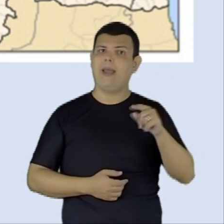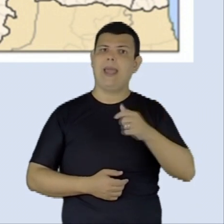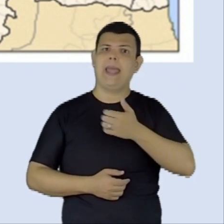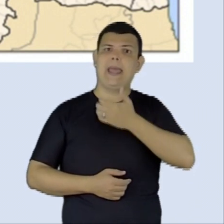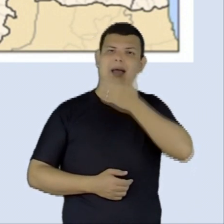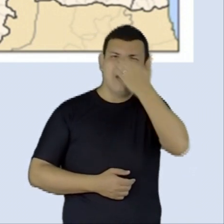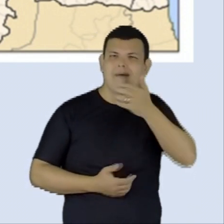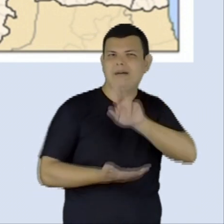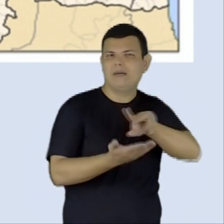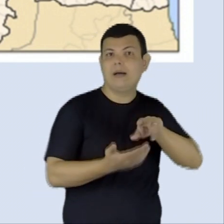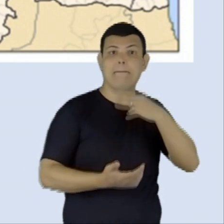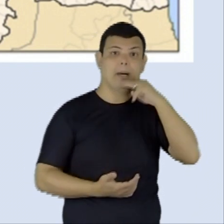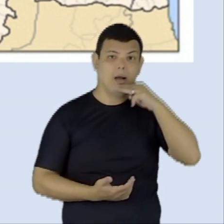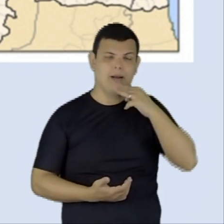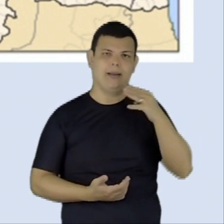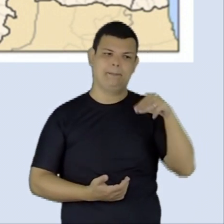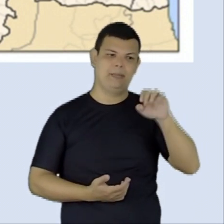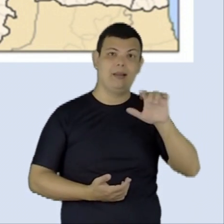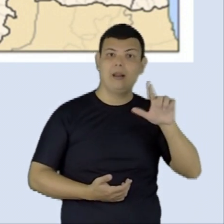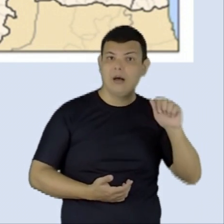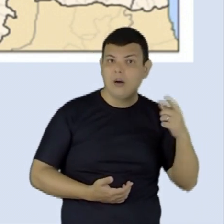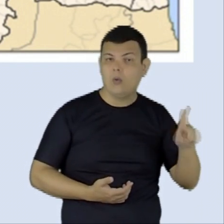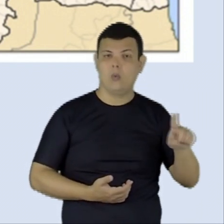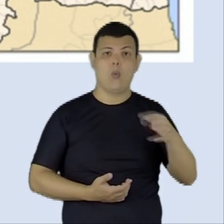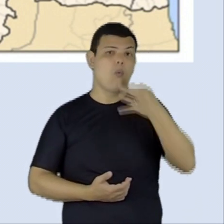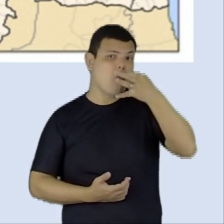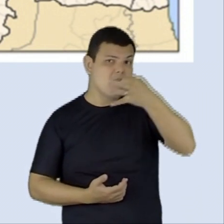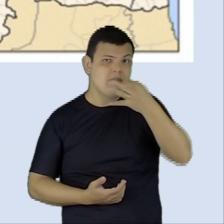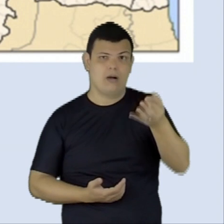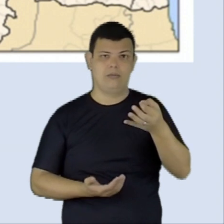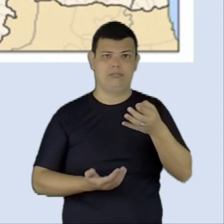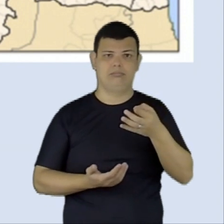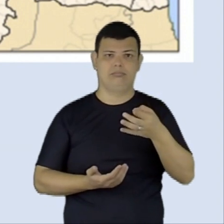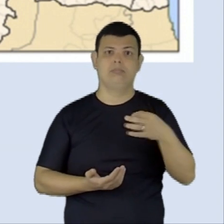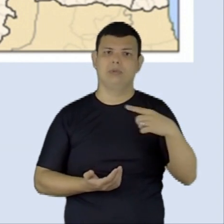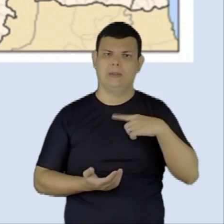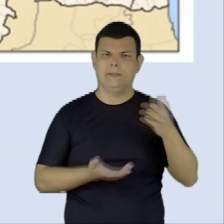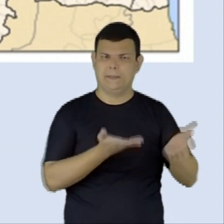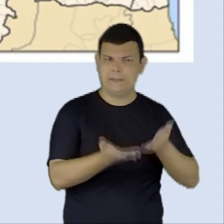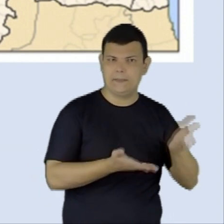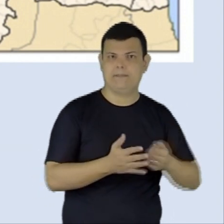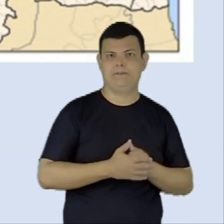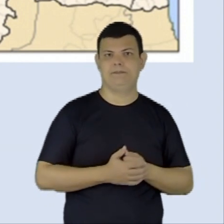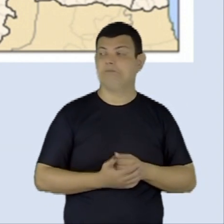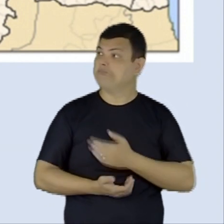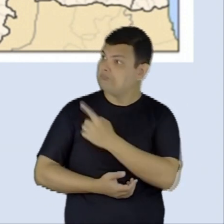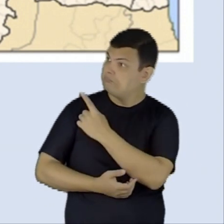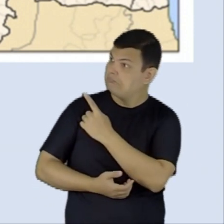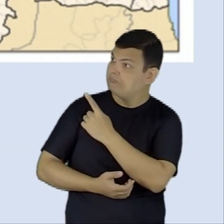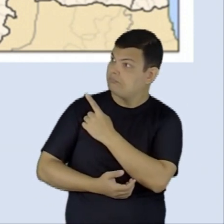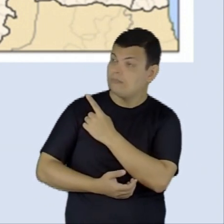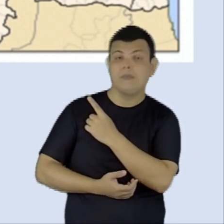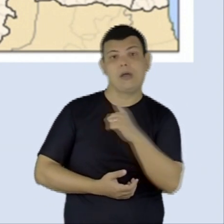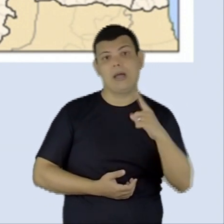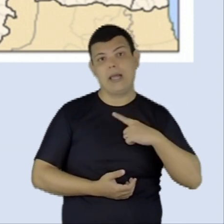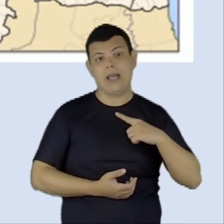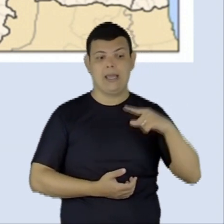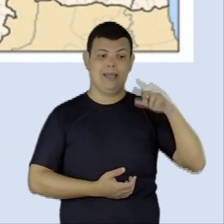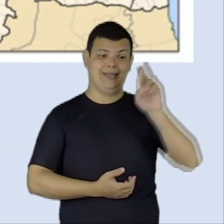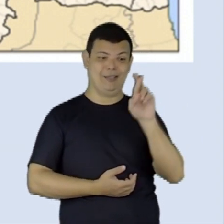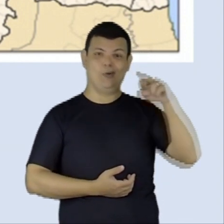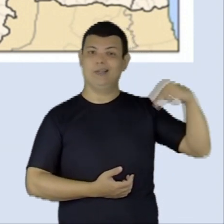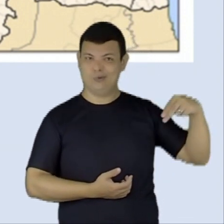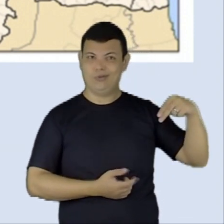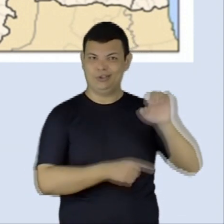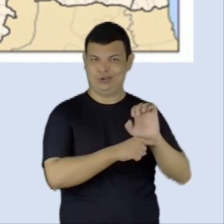manga, melão, uva. Aqui na imagem nós temos o Vale Açu, que fica lá no Rio Grande do